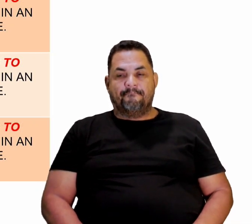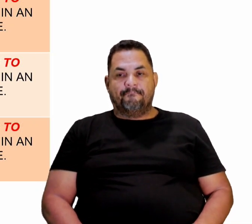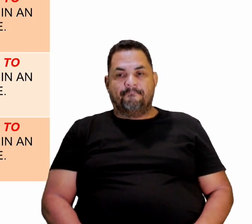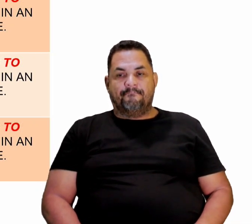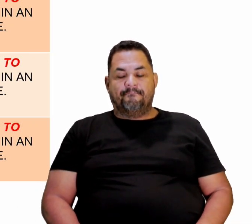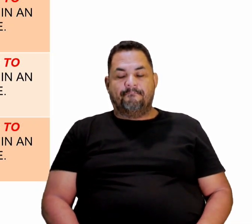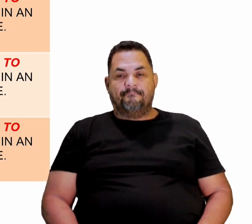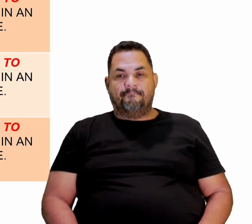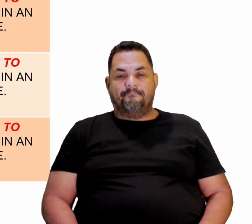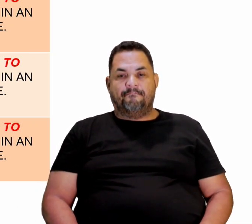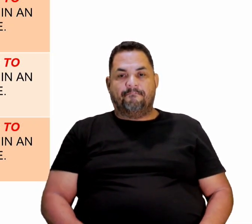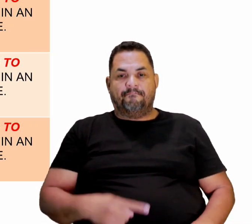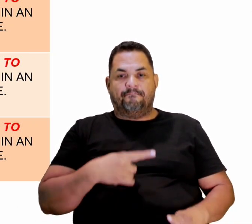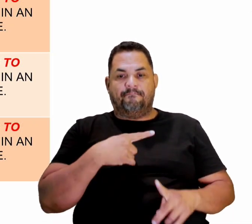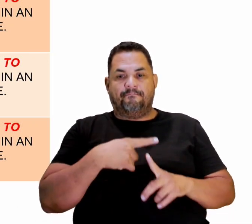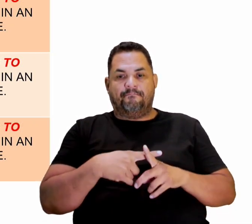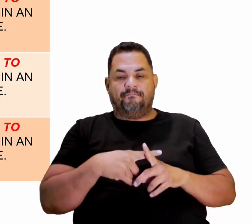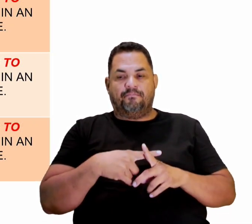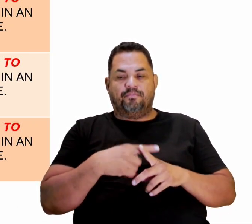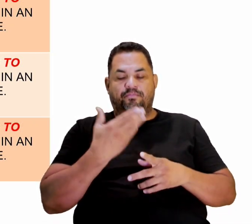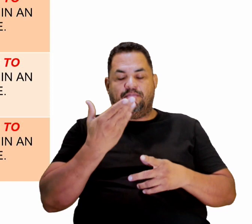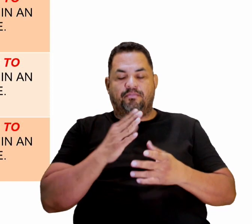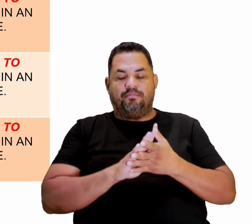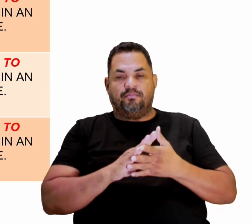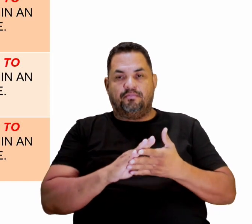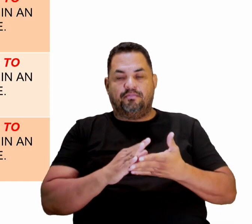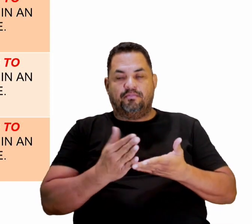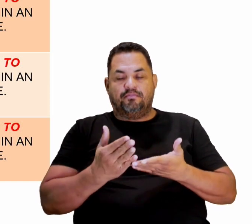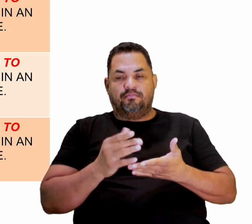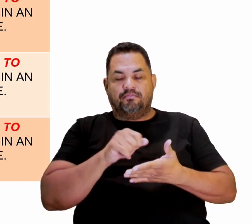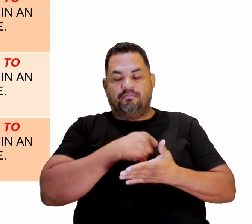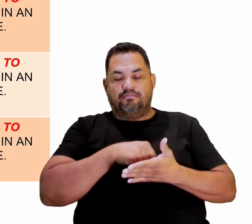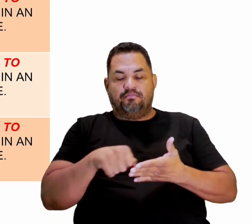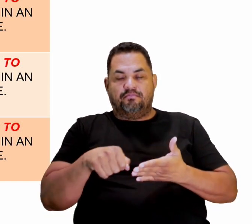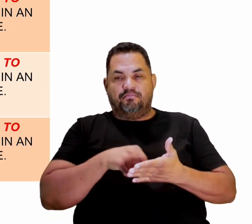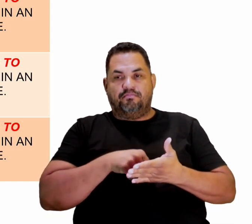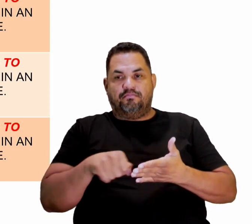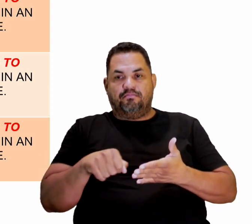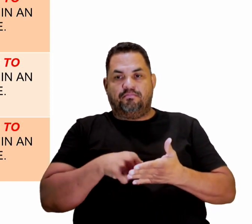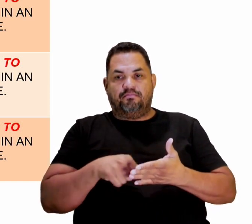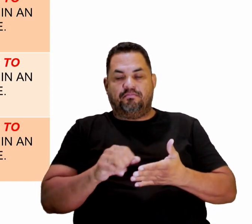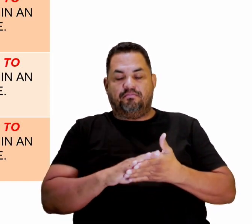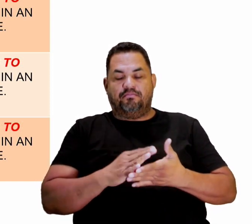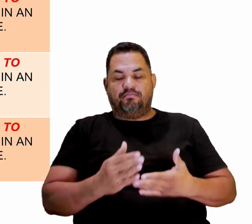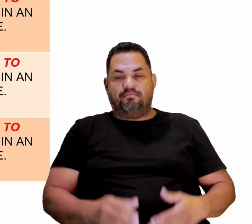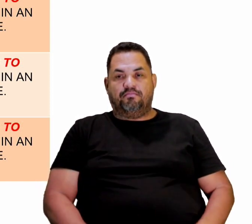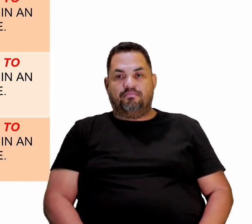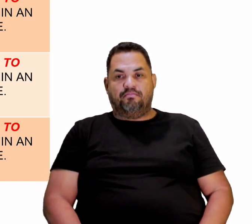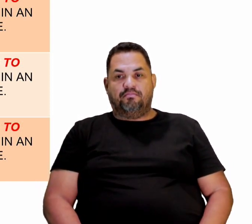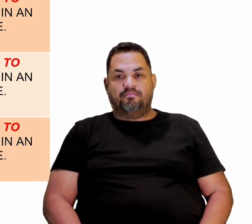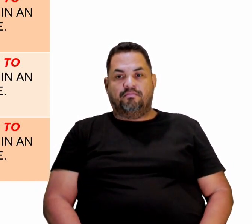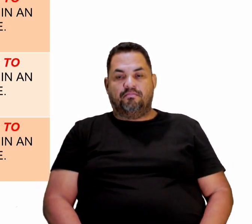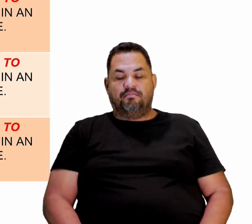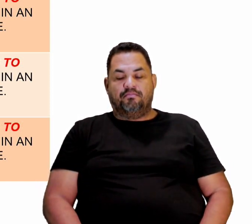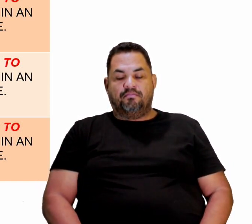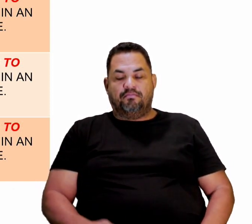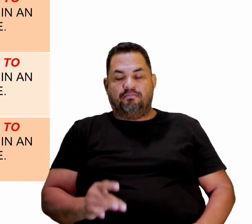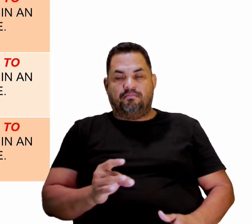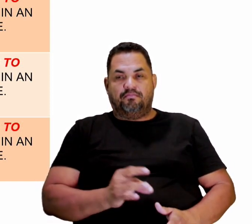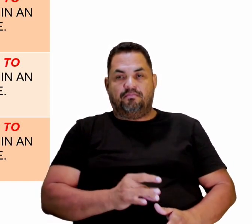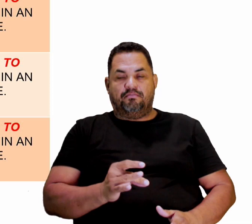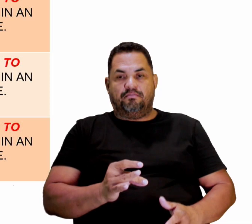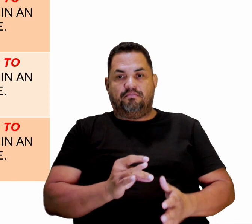forma positiva para você deixar ela no na afirmação